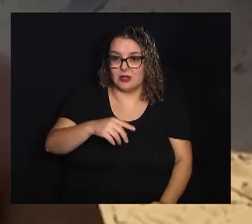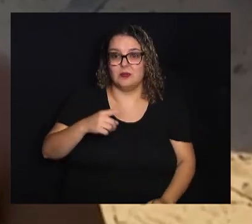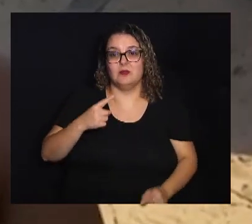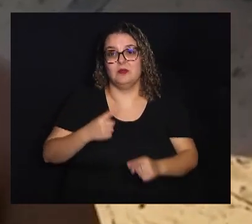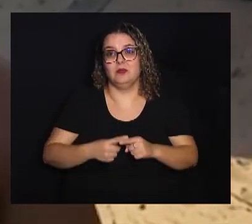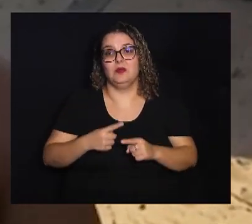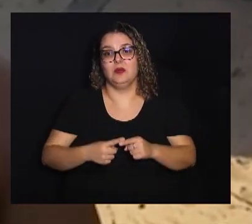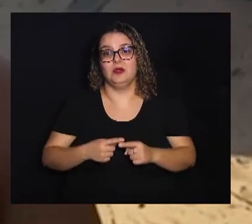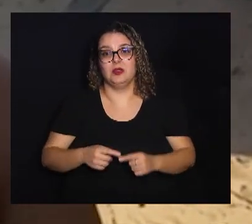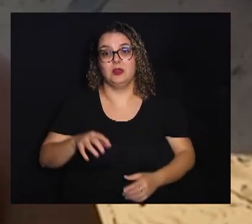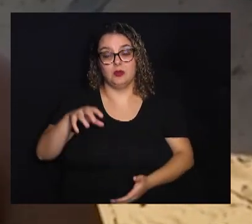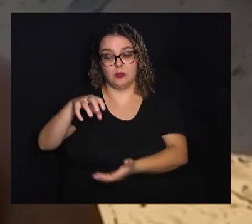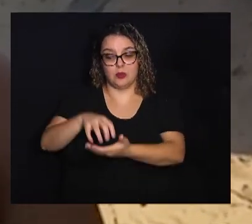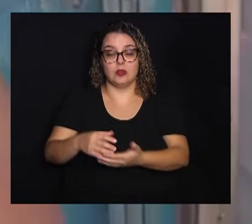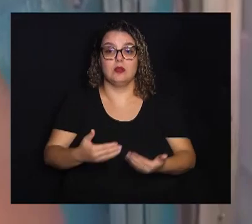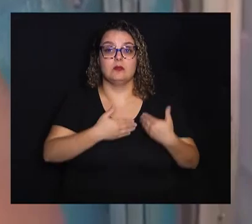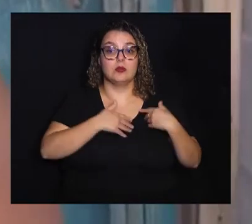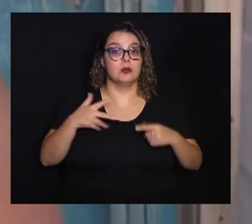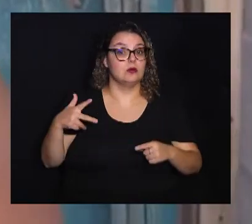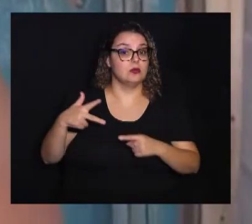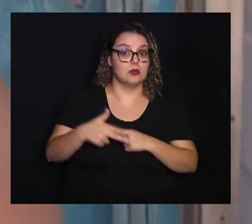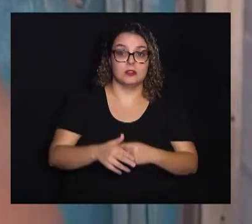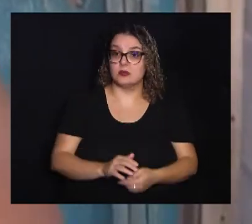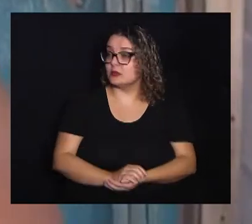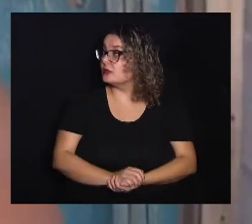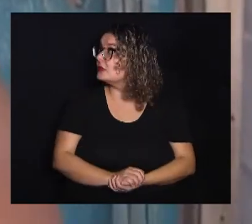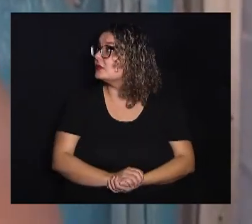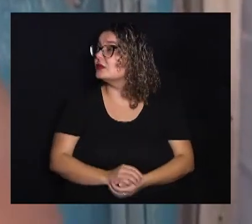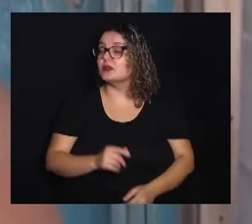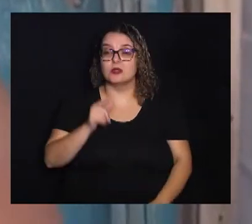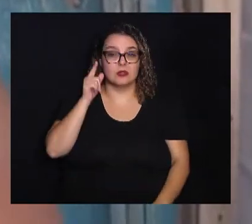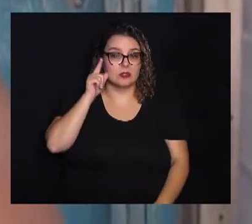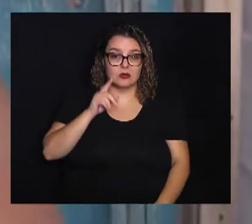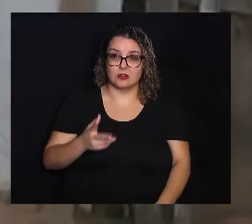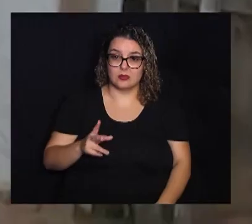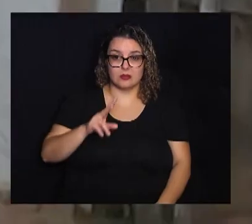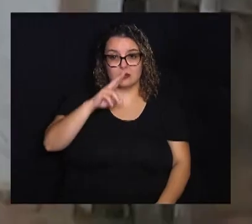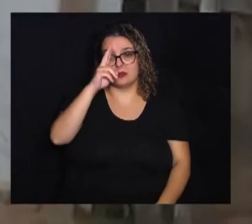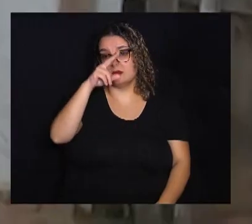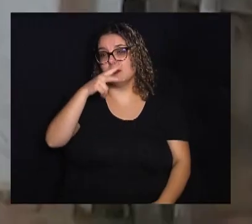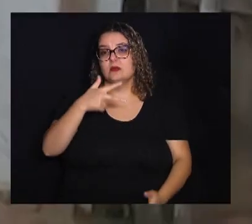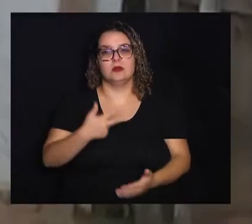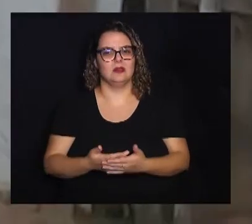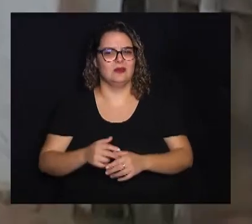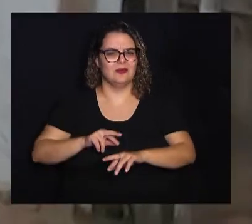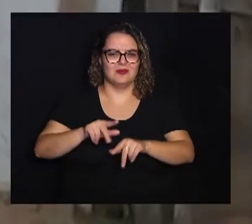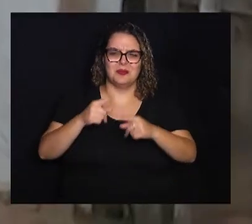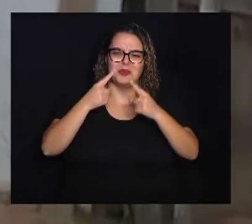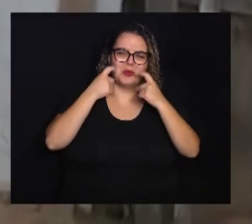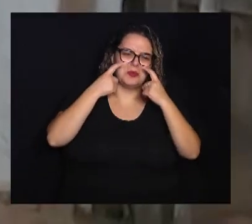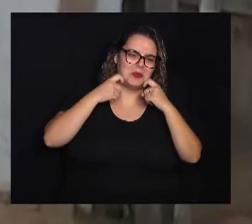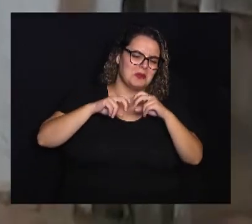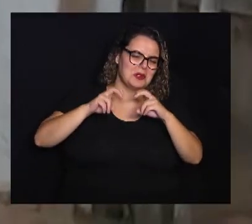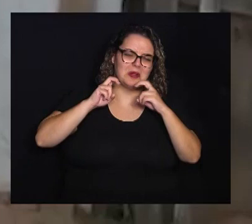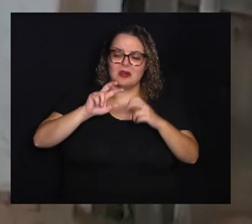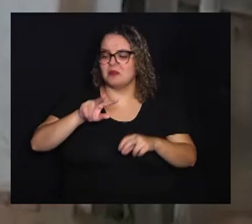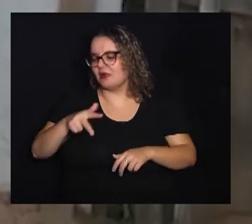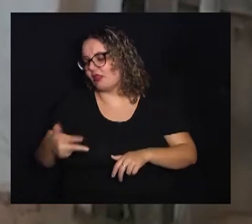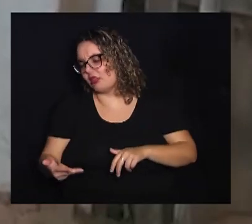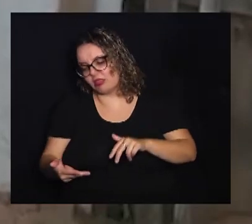órgão responsável já tinha cortado. Eu não resisti, vim a desmaiar. Tinha muita gente chorando, muita gente